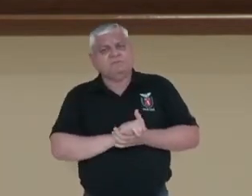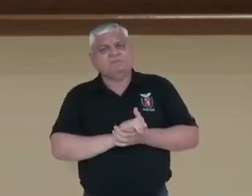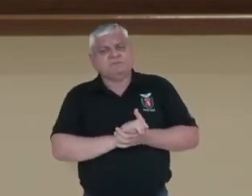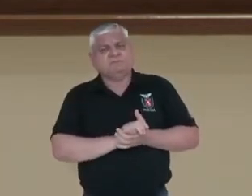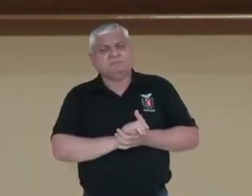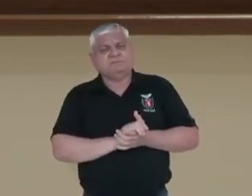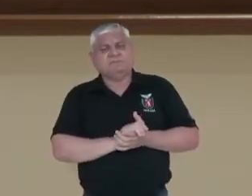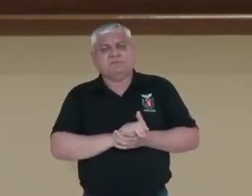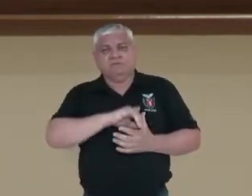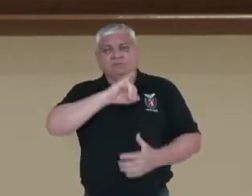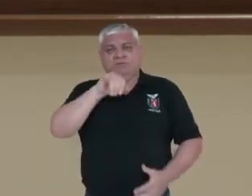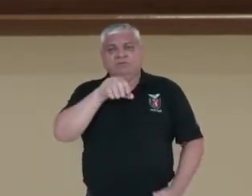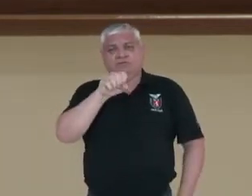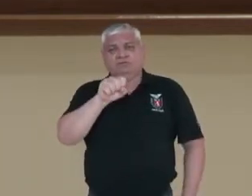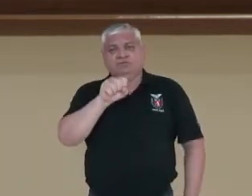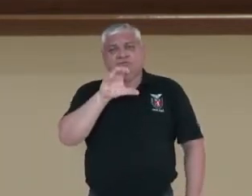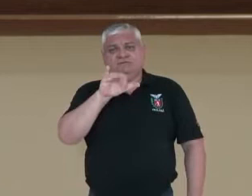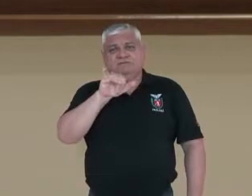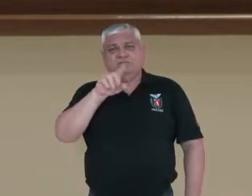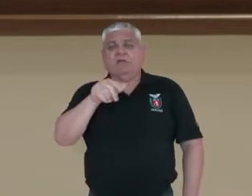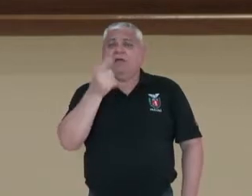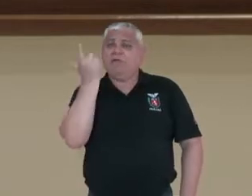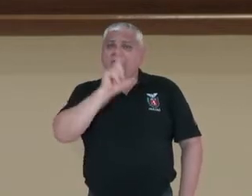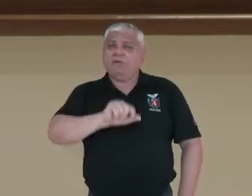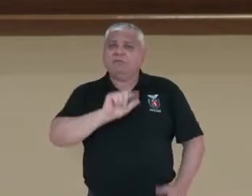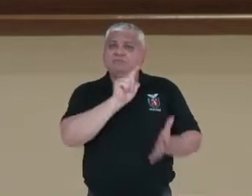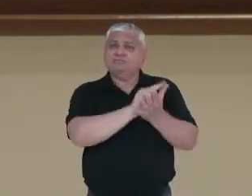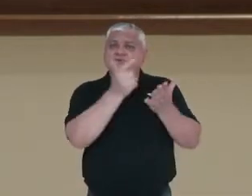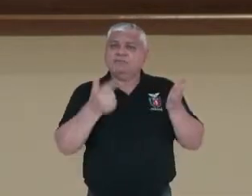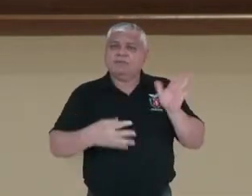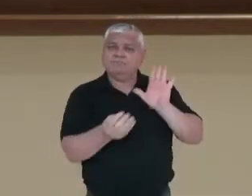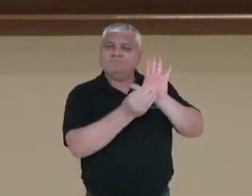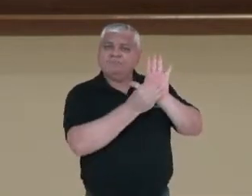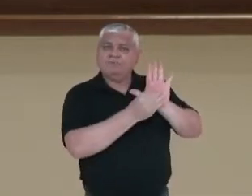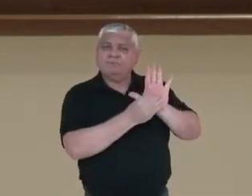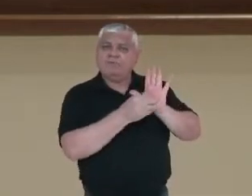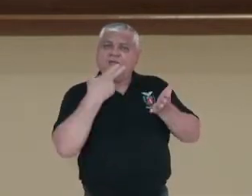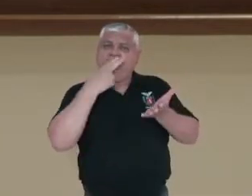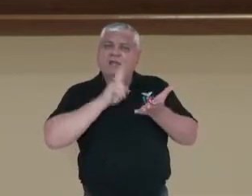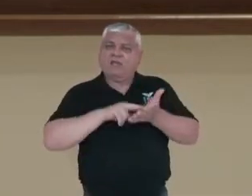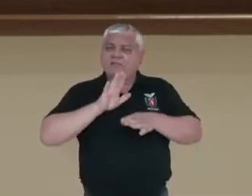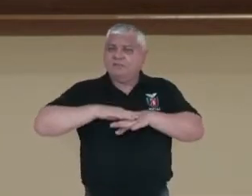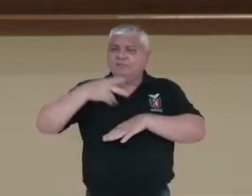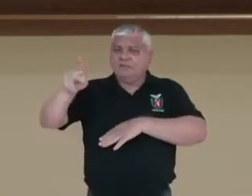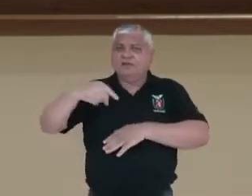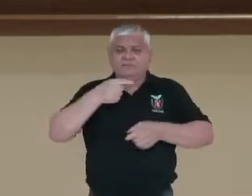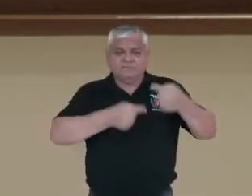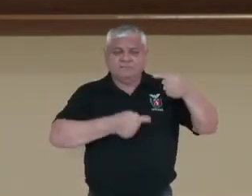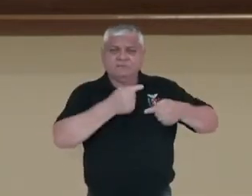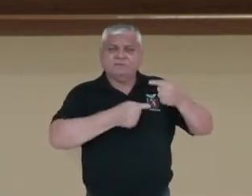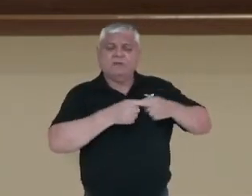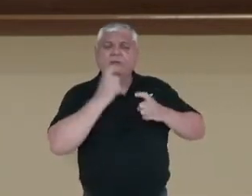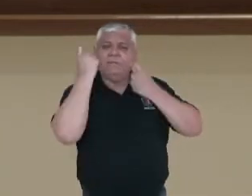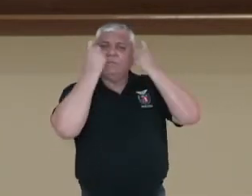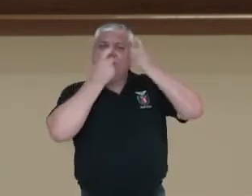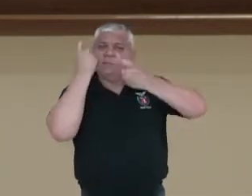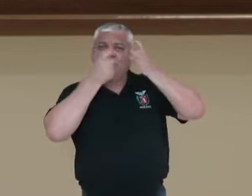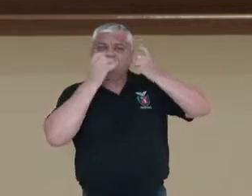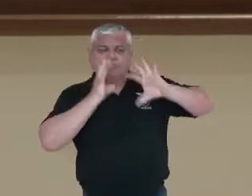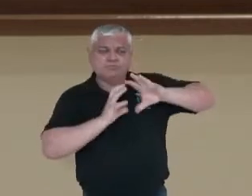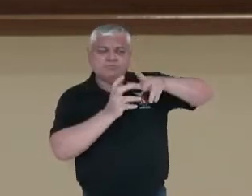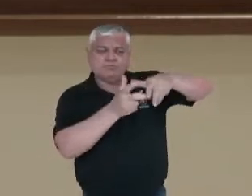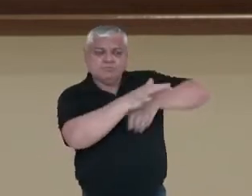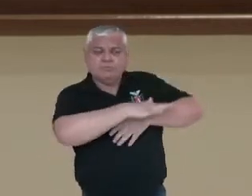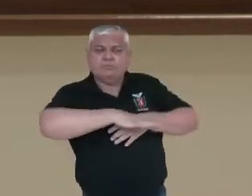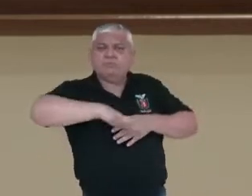Josilda Cardoso, que encaminhou um jornal. E ela está discutindo o meio ambiente, as questões